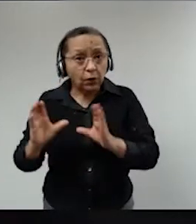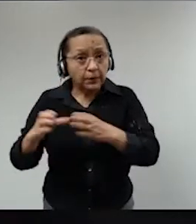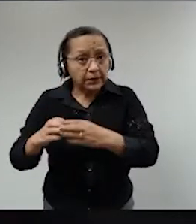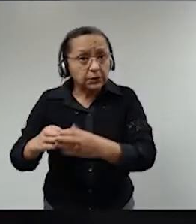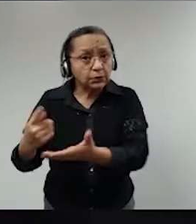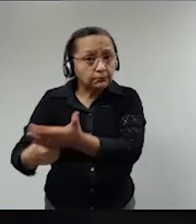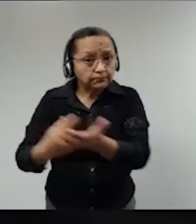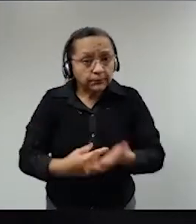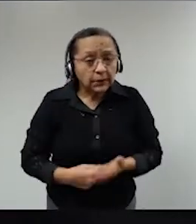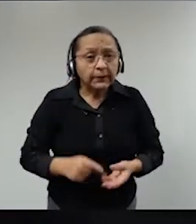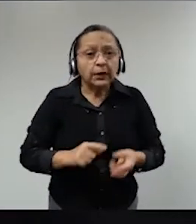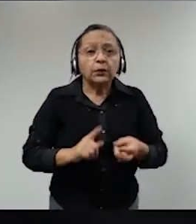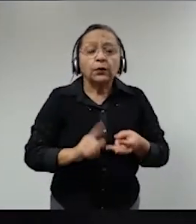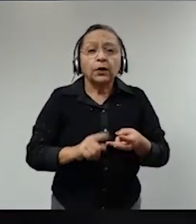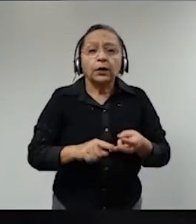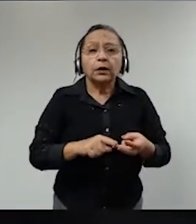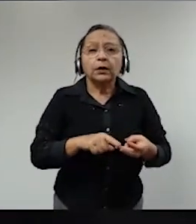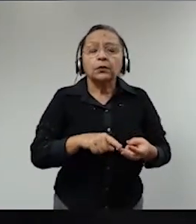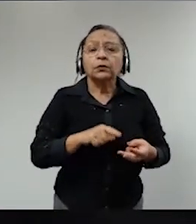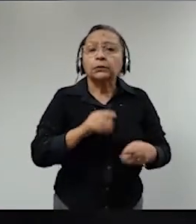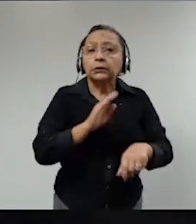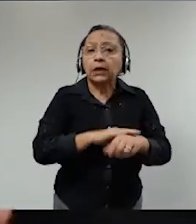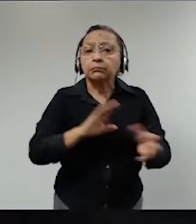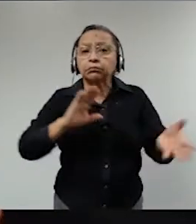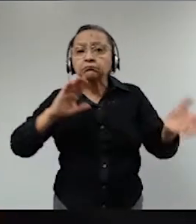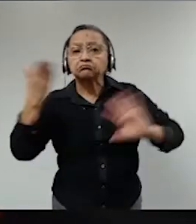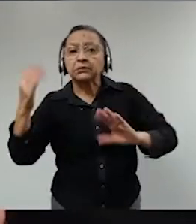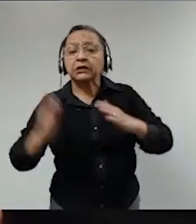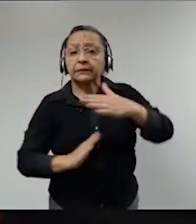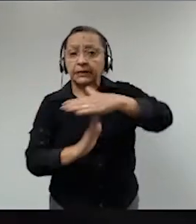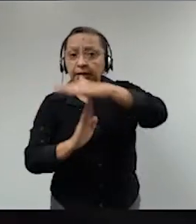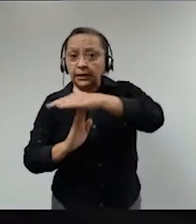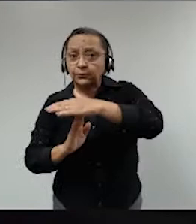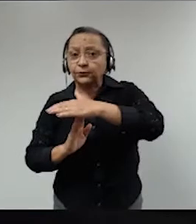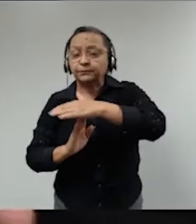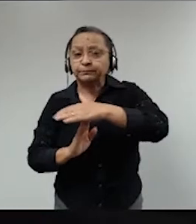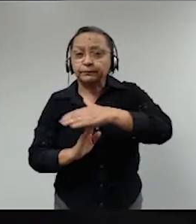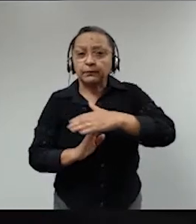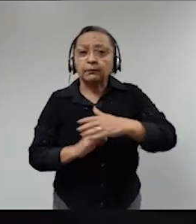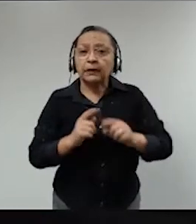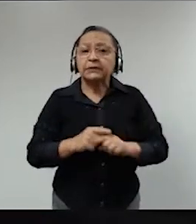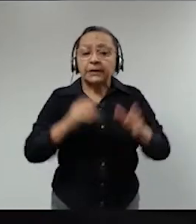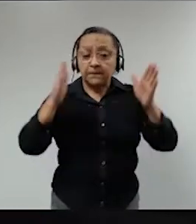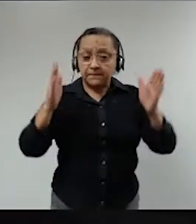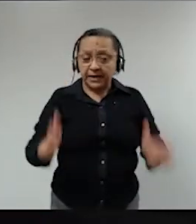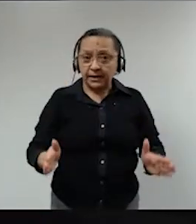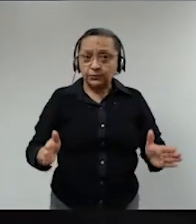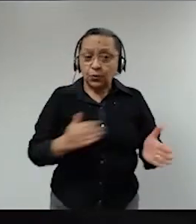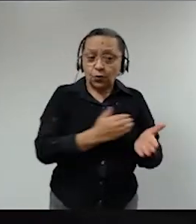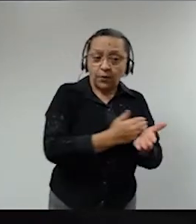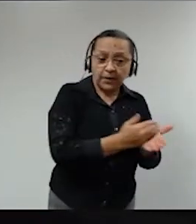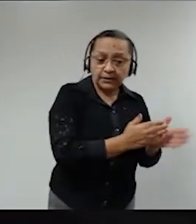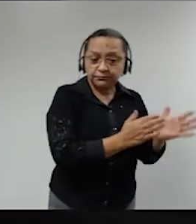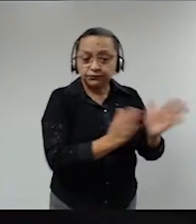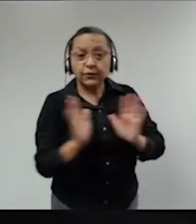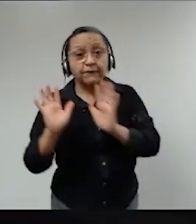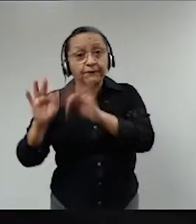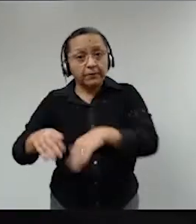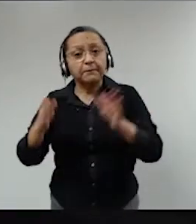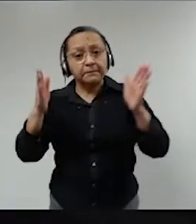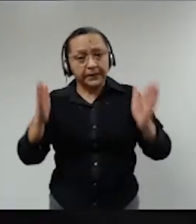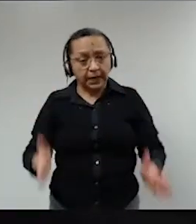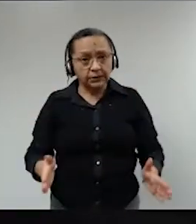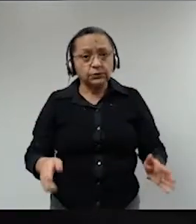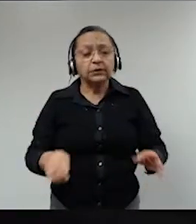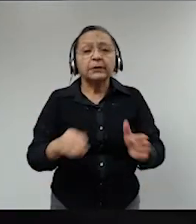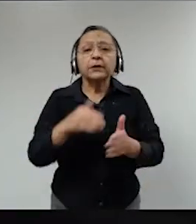o universo temporal limitado para a cooperação, ou seja, que se tem um prazo de início, um prazo de fim, e, por último, e o